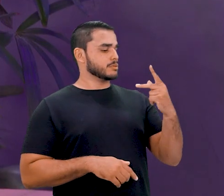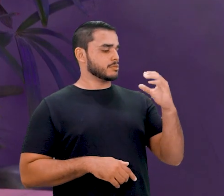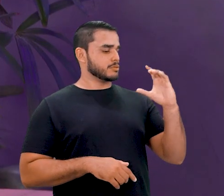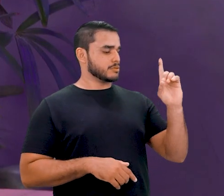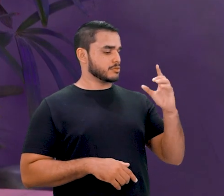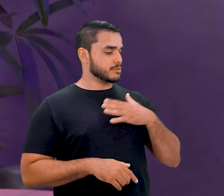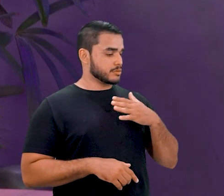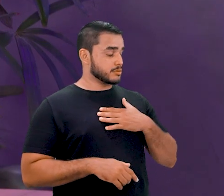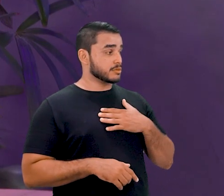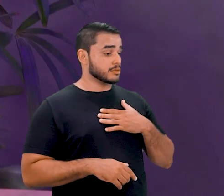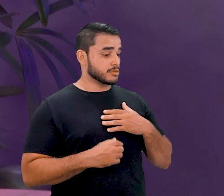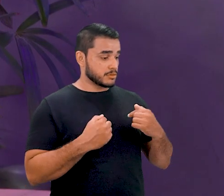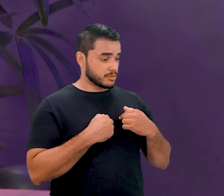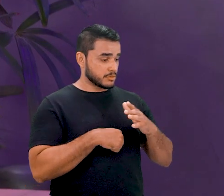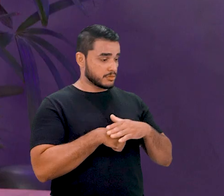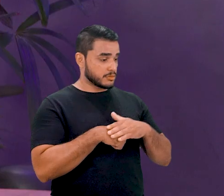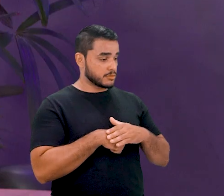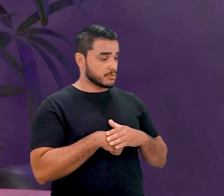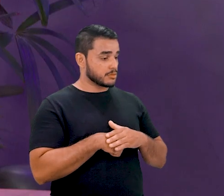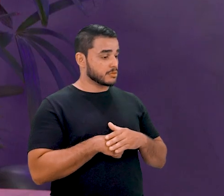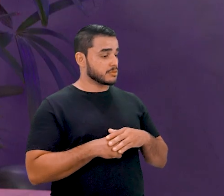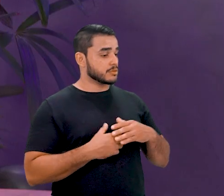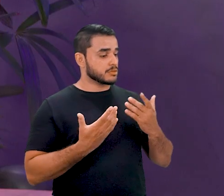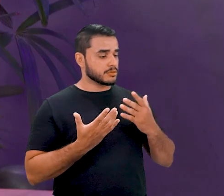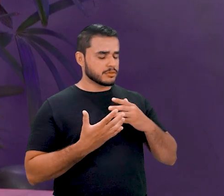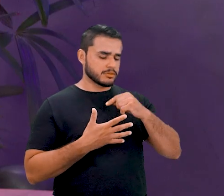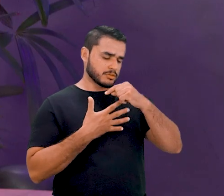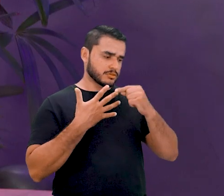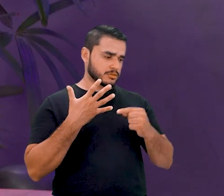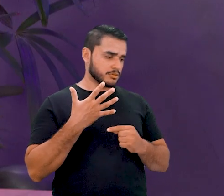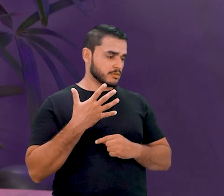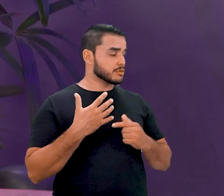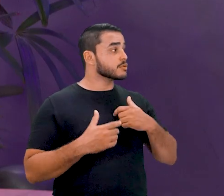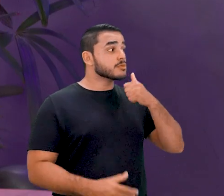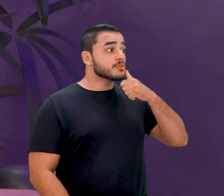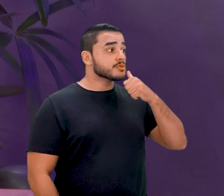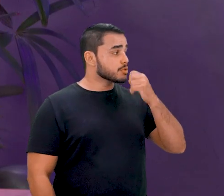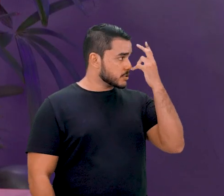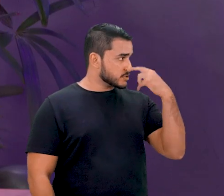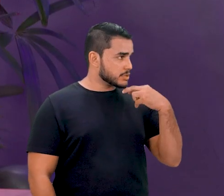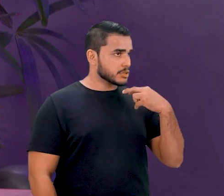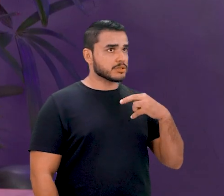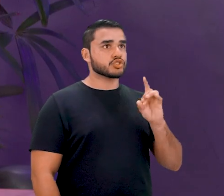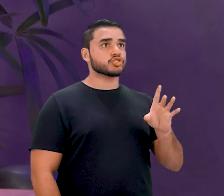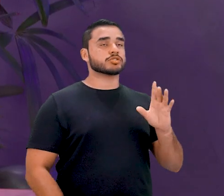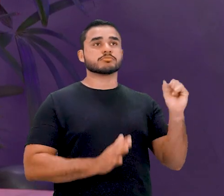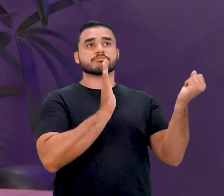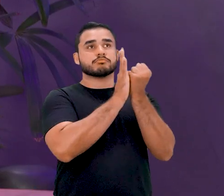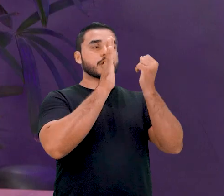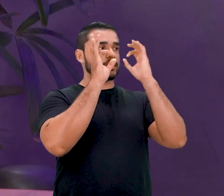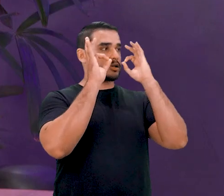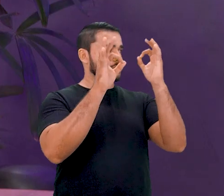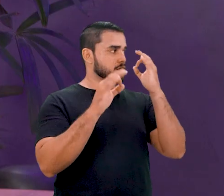uma pessoa antes da minha deficiência. Então, Sim. assim, eu sou tantas coisas, não sou só uma mulher cega. Uhum. Né? E não é que eu quero que